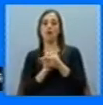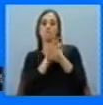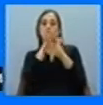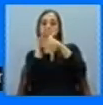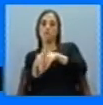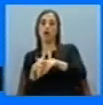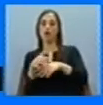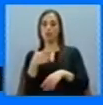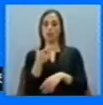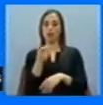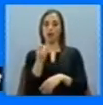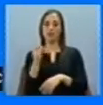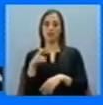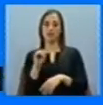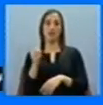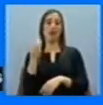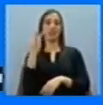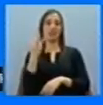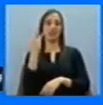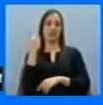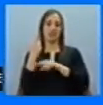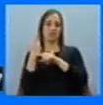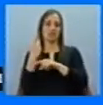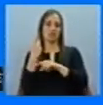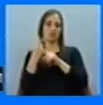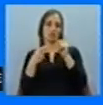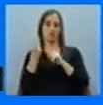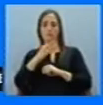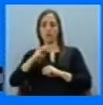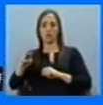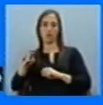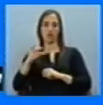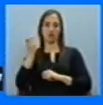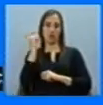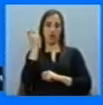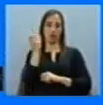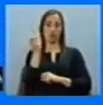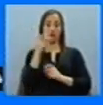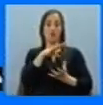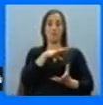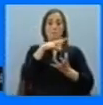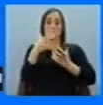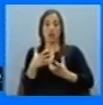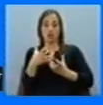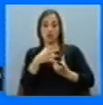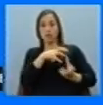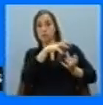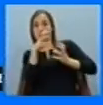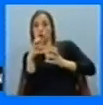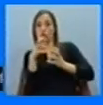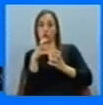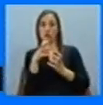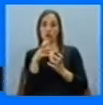Tarsis há 3,5 mil milhões de anos. O peso foi tão grande que levou a uma migração autenticamente, a uma